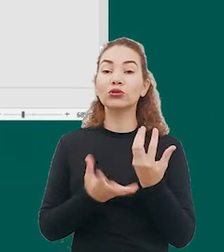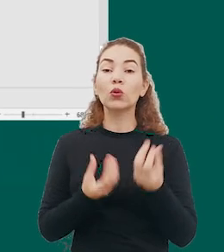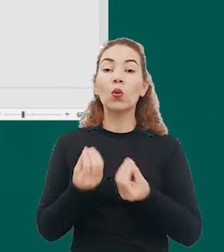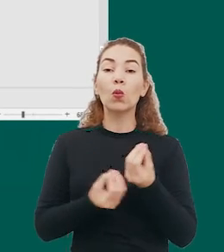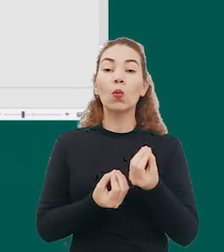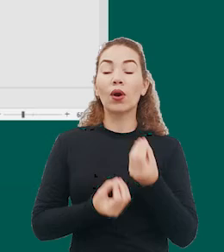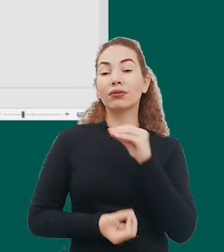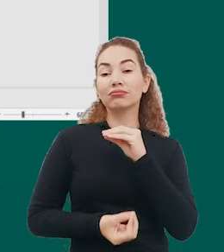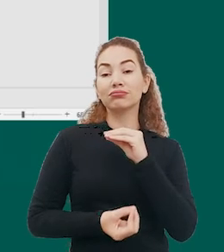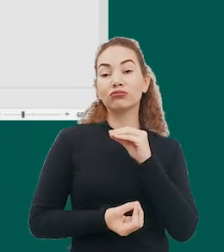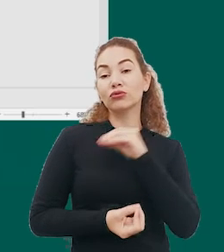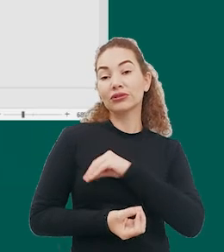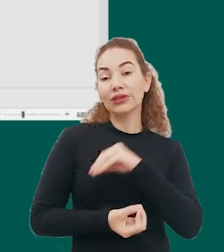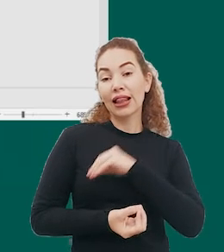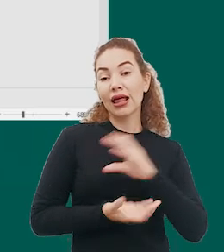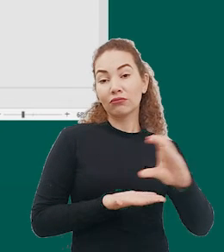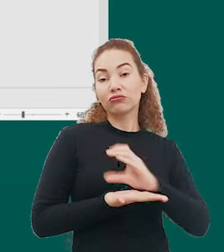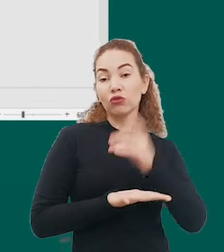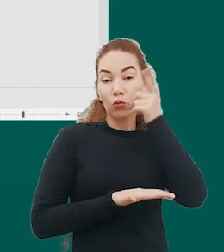rendimentos, certo?